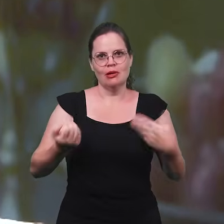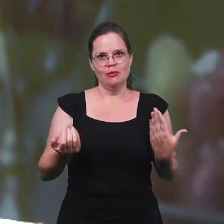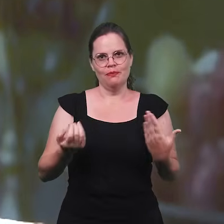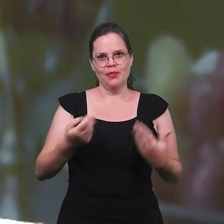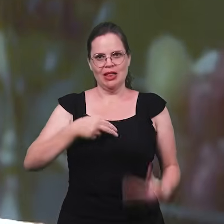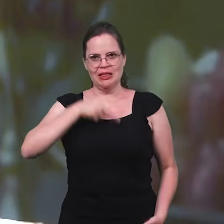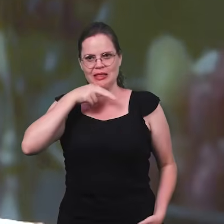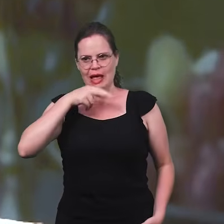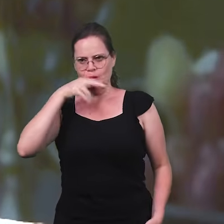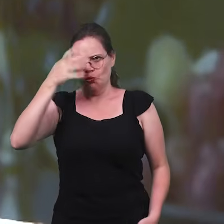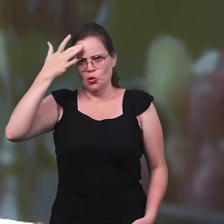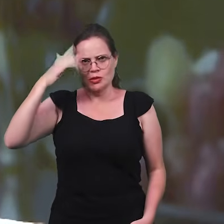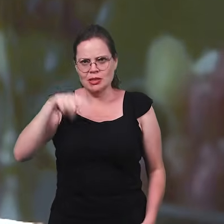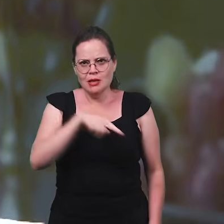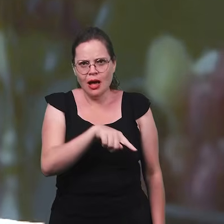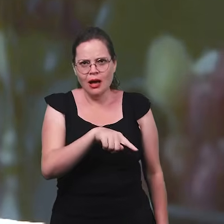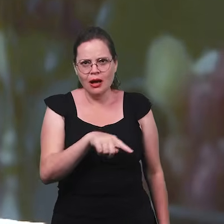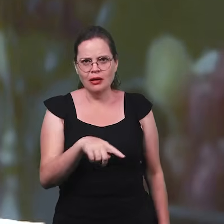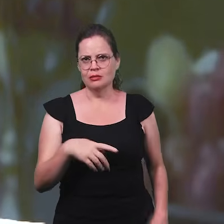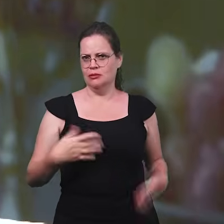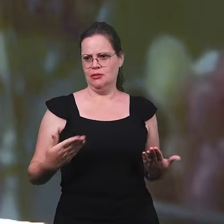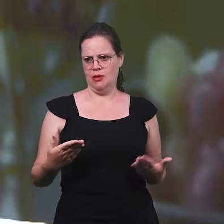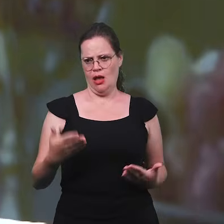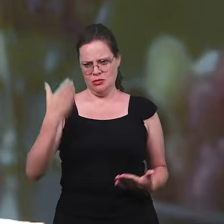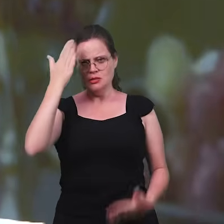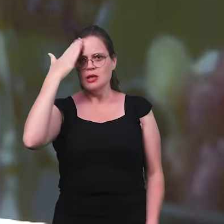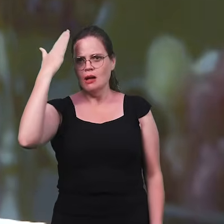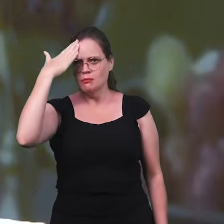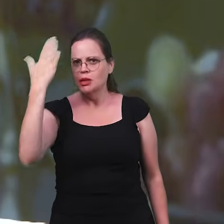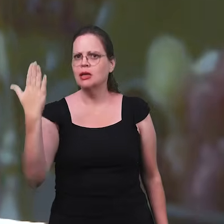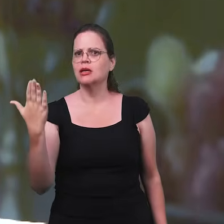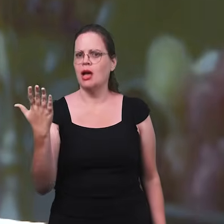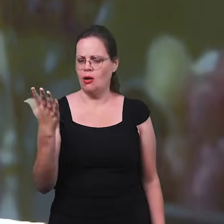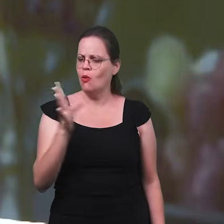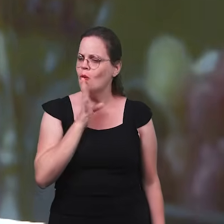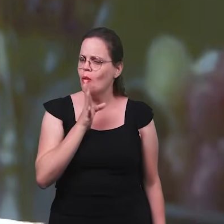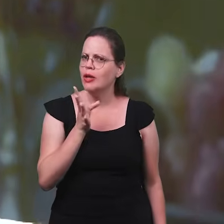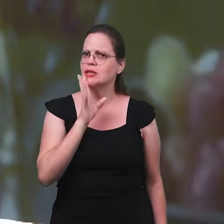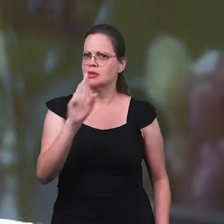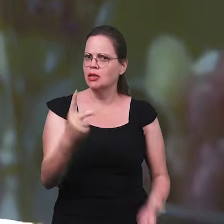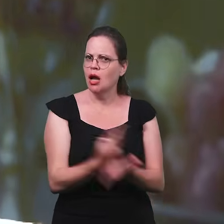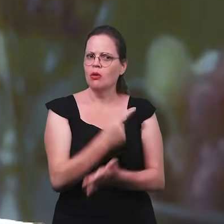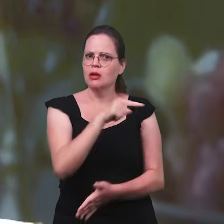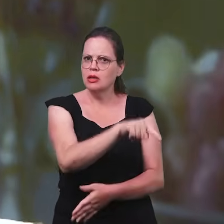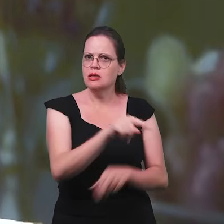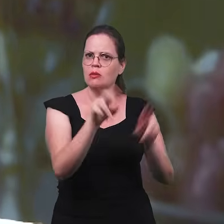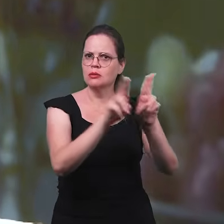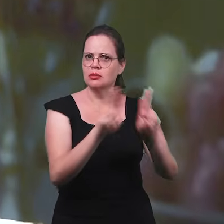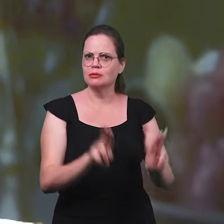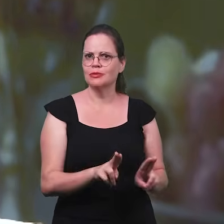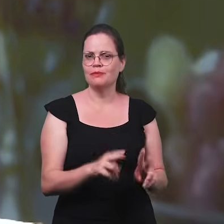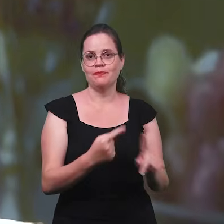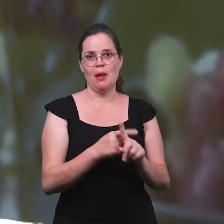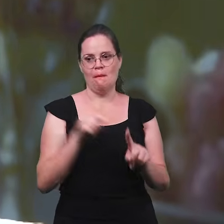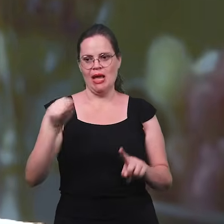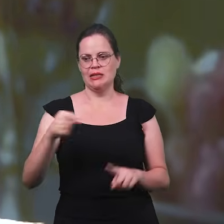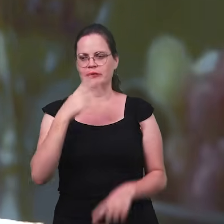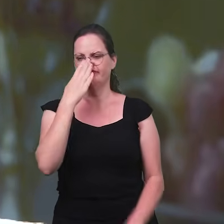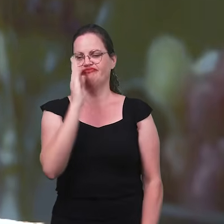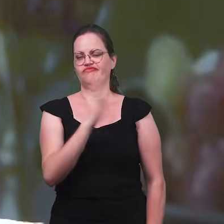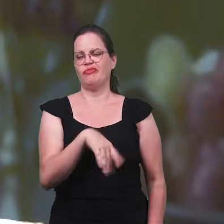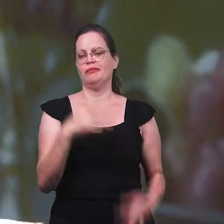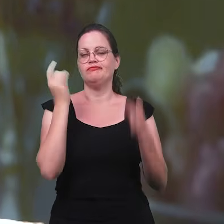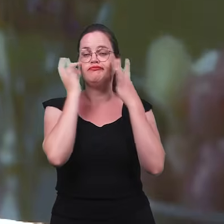neto. Não é verdade? É verdade. Certamente ele conhecia o fato, mas como você disse, não valorizou, não